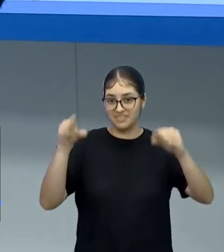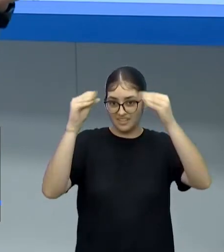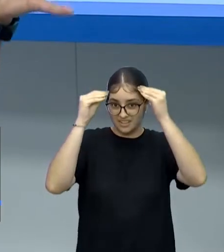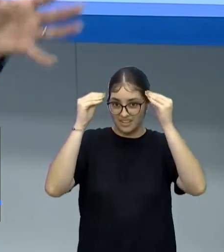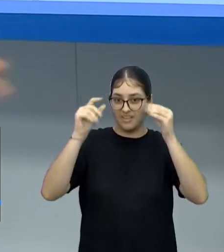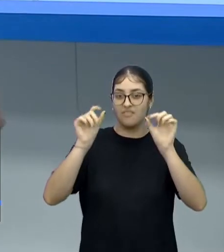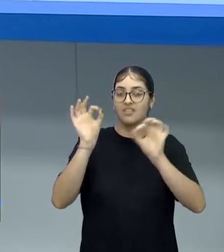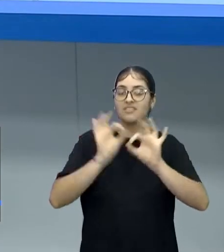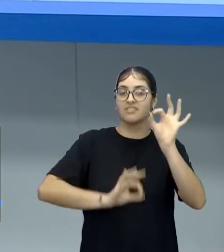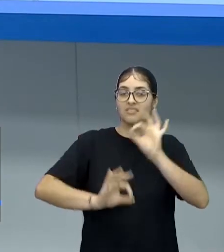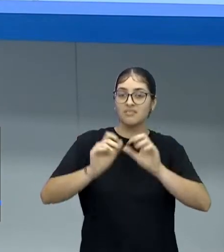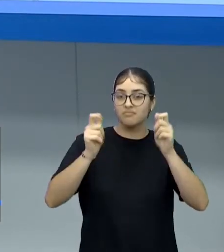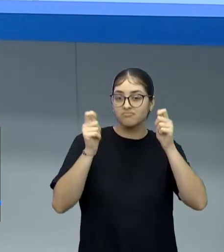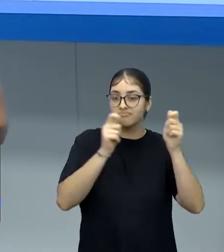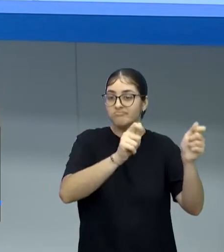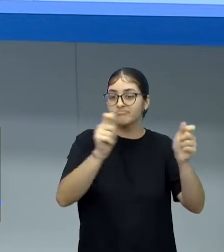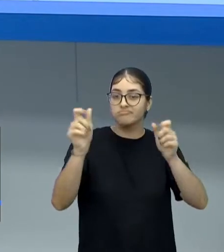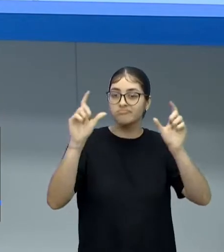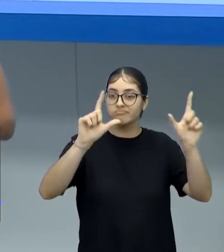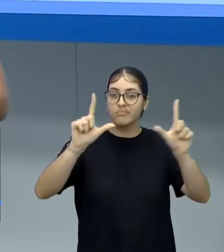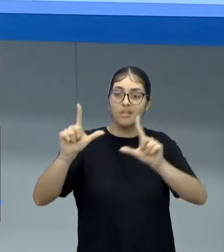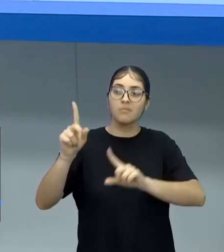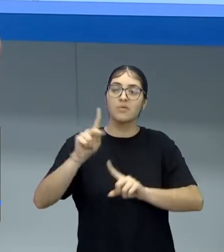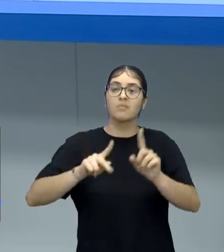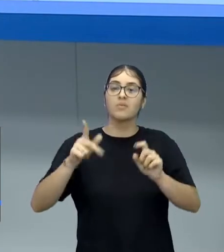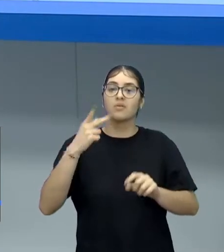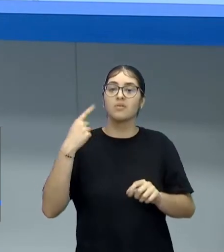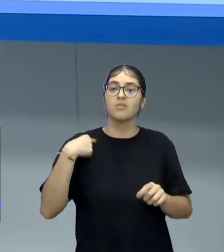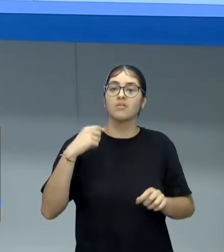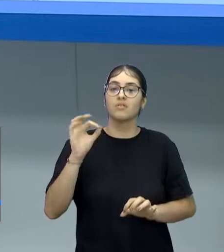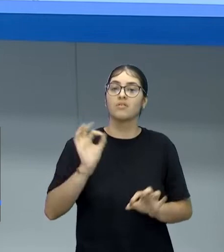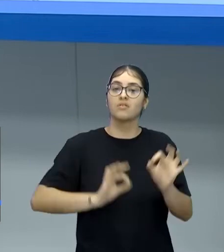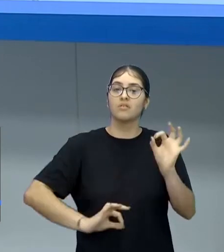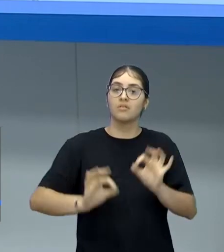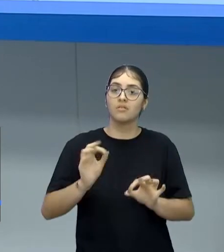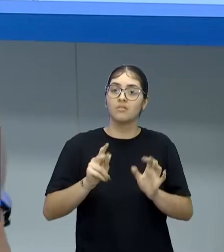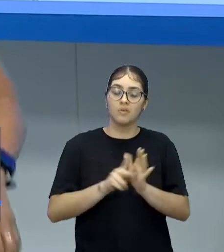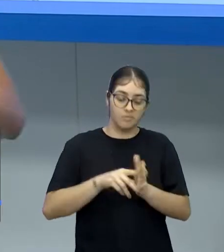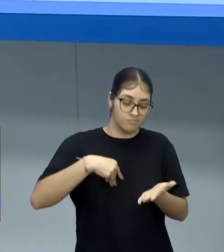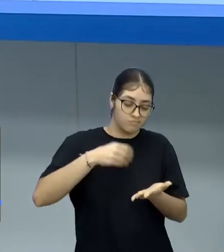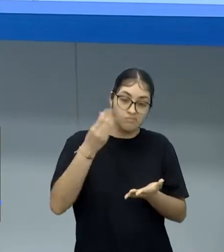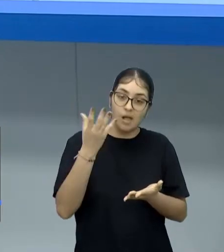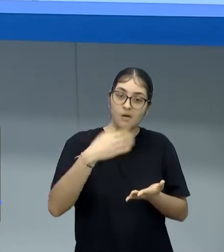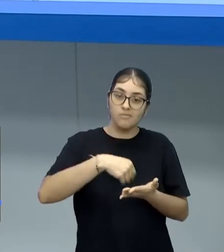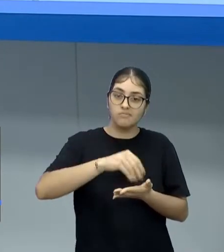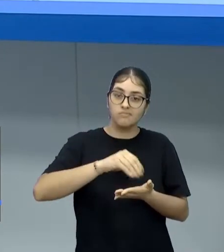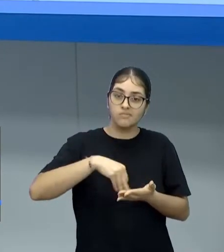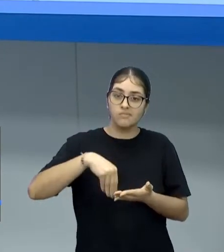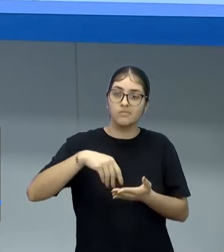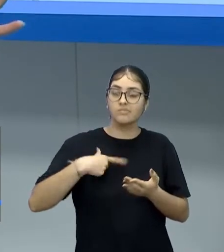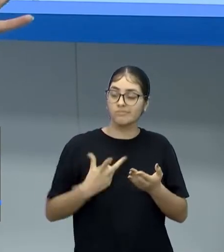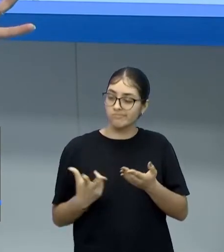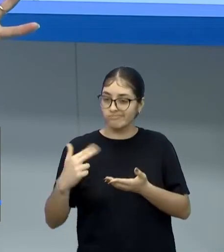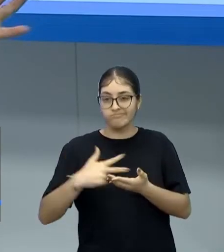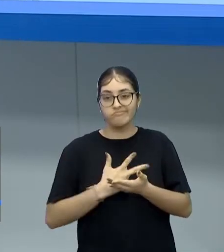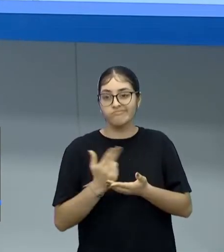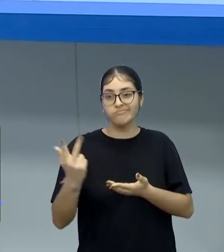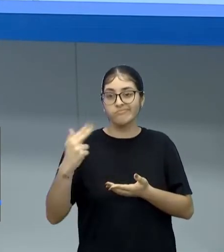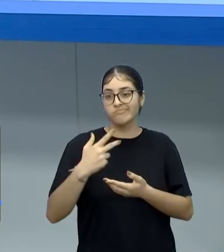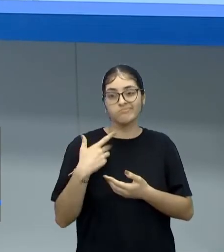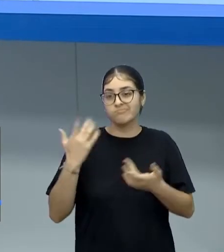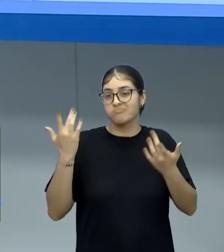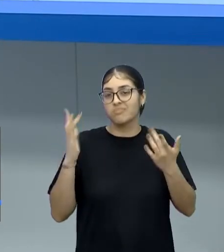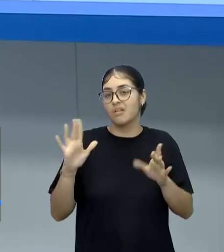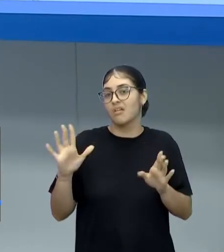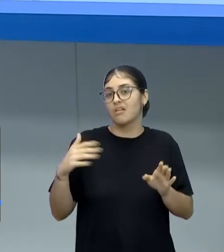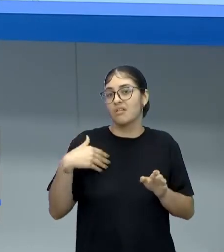pôster. Sei lá, tem gente que gosta de coisas manuais, então eu ia fazer um pôster primeira mão, depois com recortes, não sei. Eu